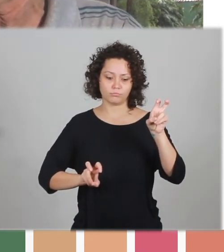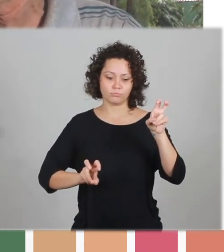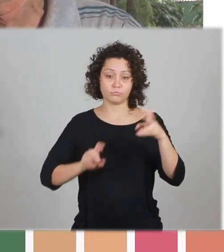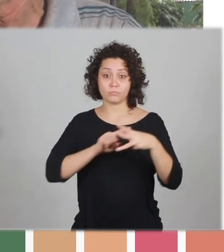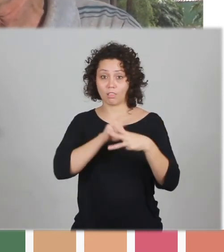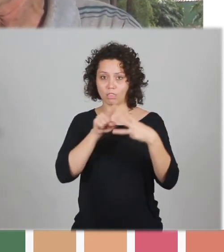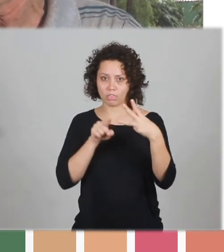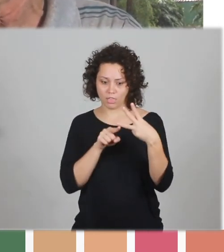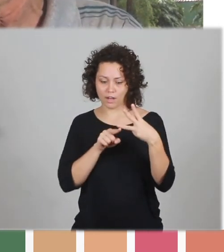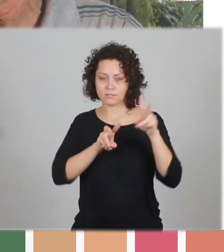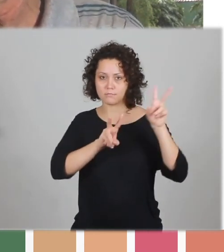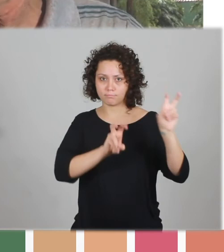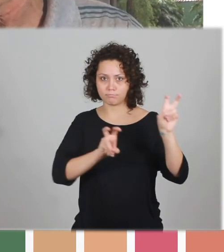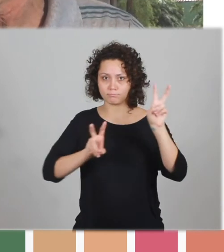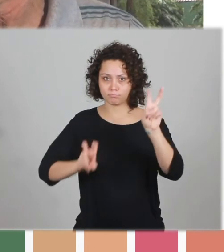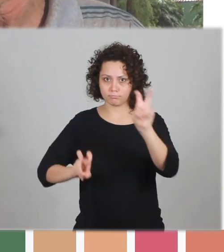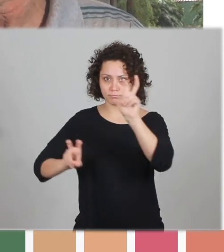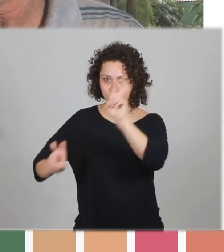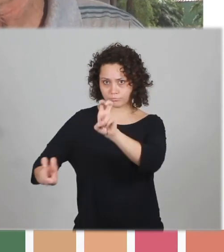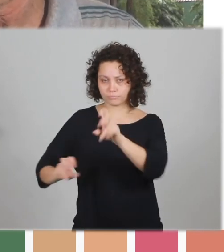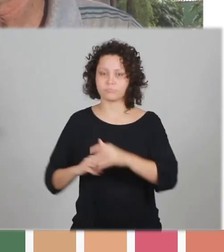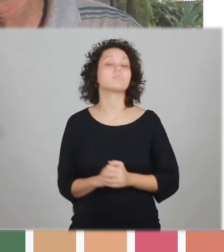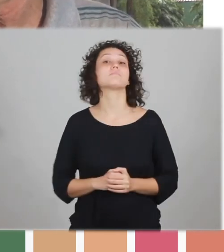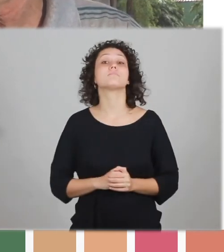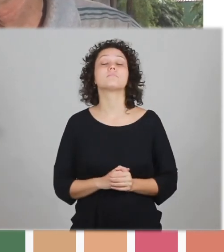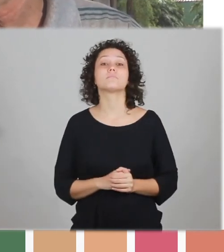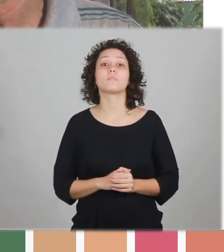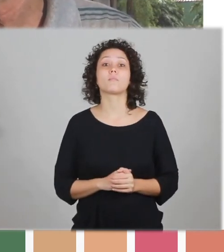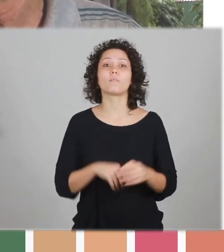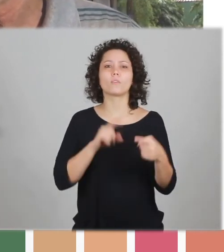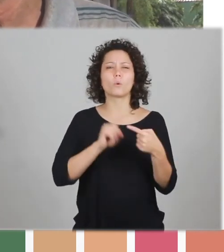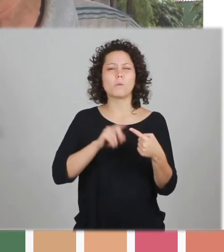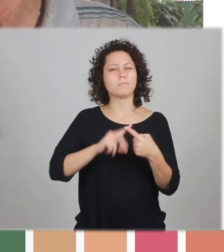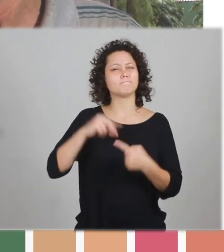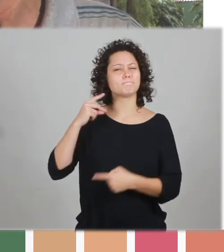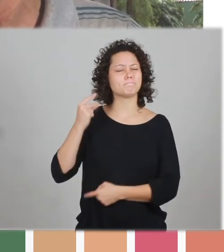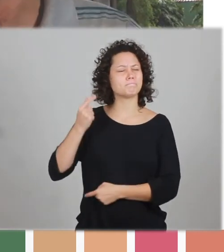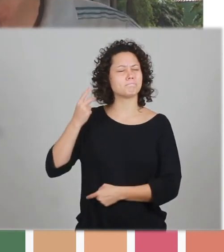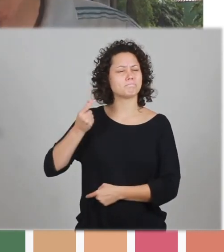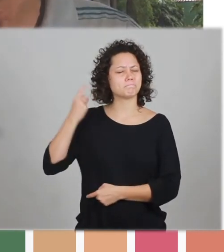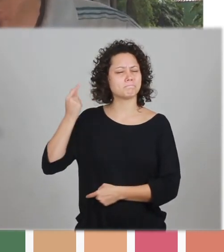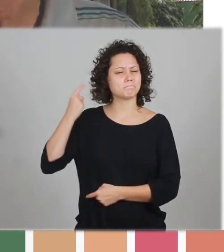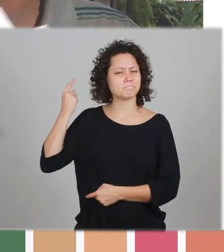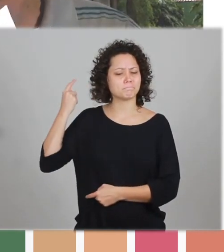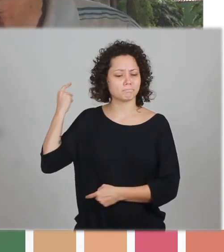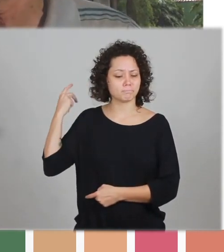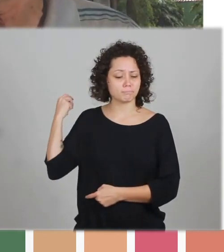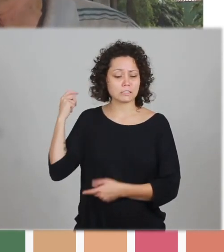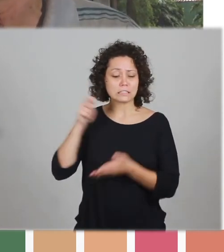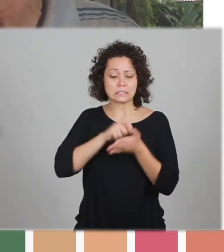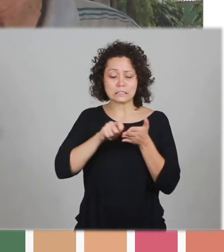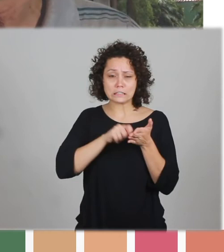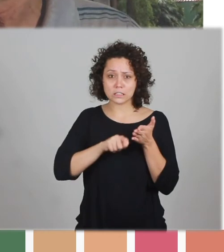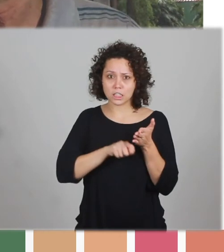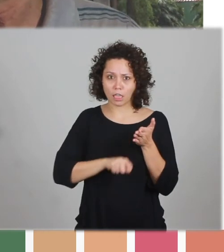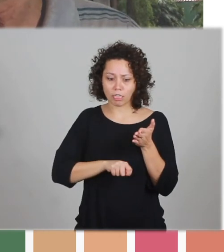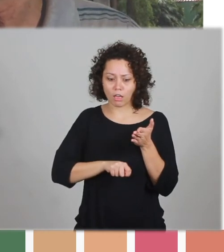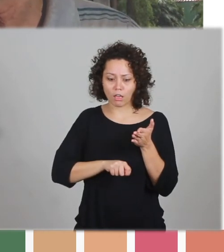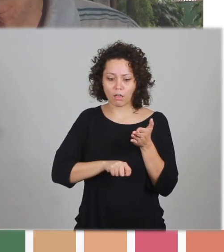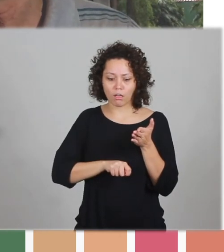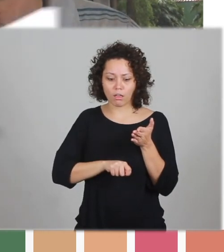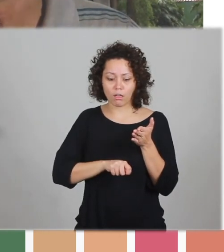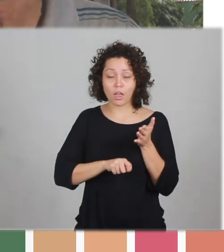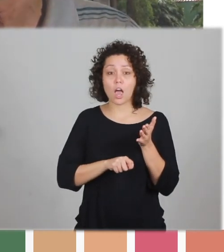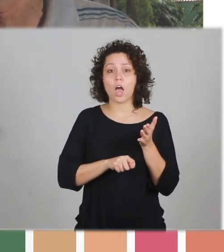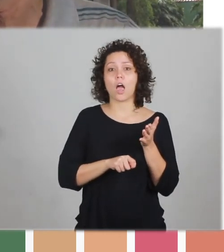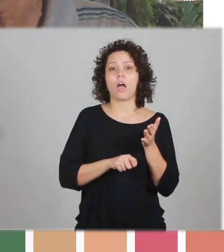três passagens. Uma que foi já há muitos anos escrita pela